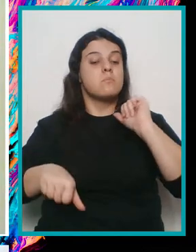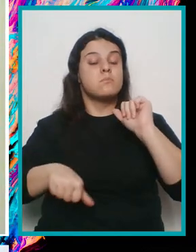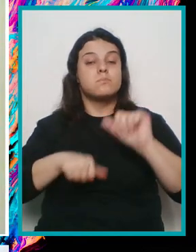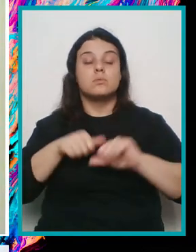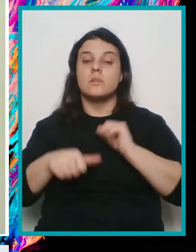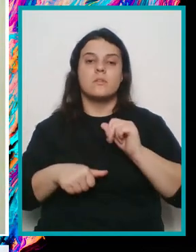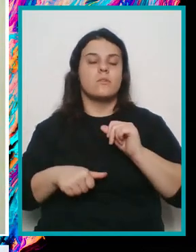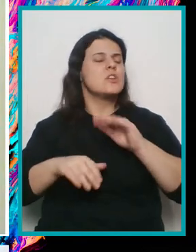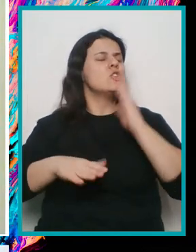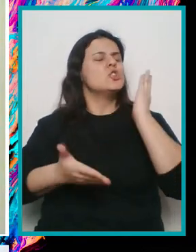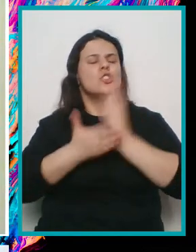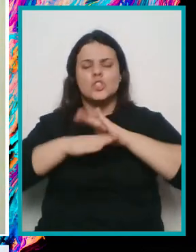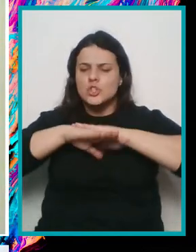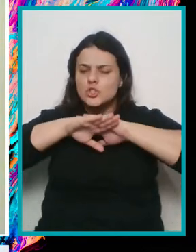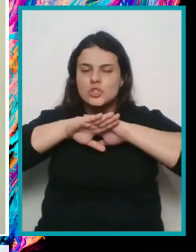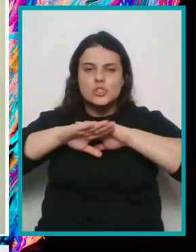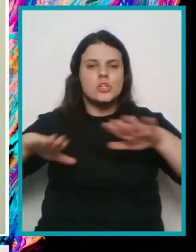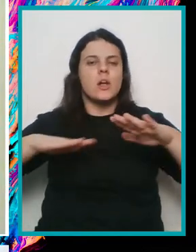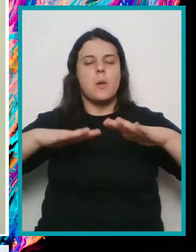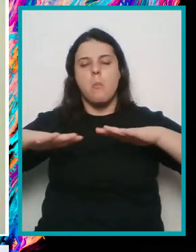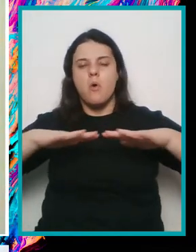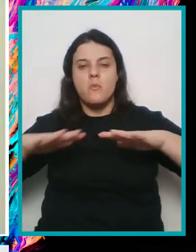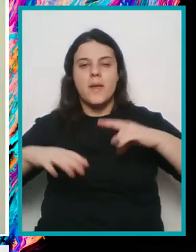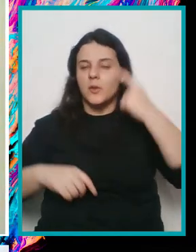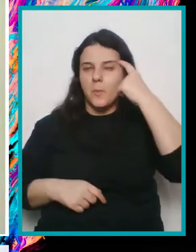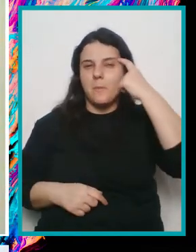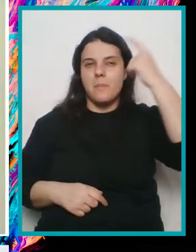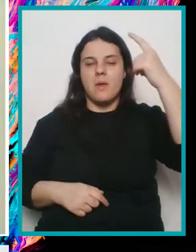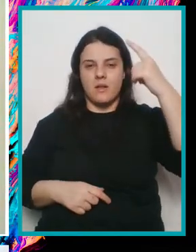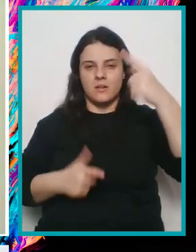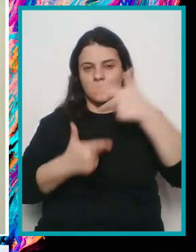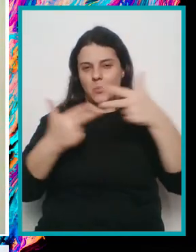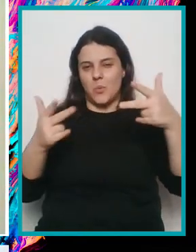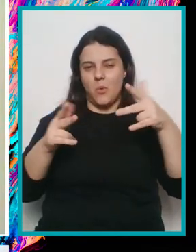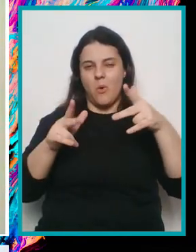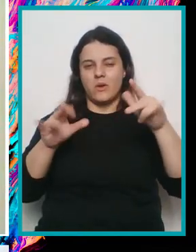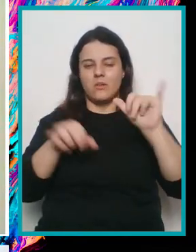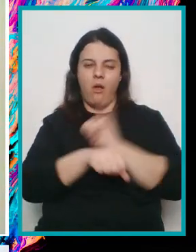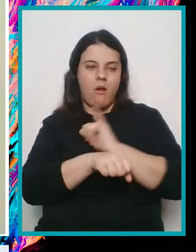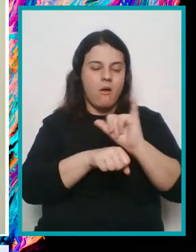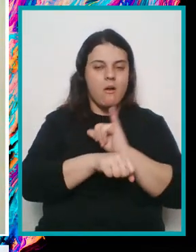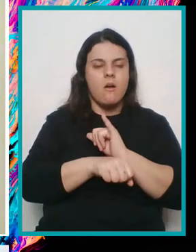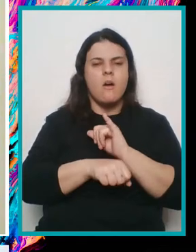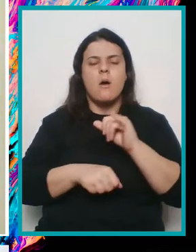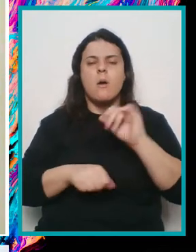Every voice matters. We cannot have climate justice